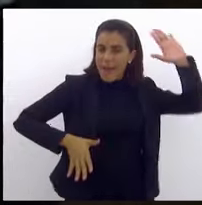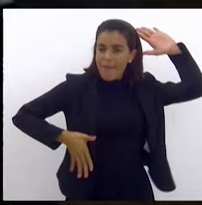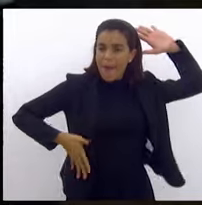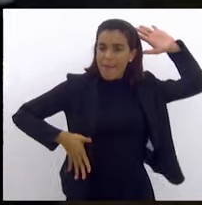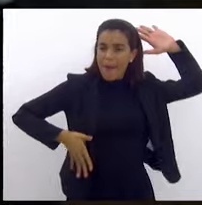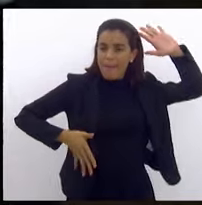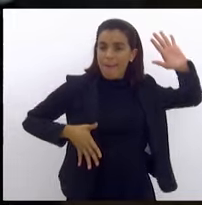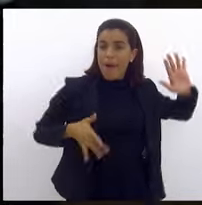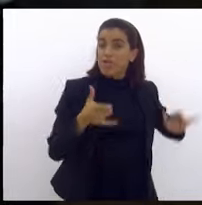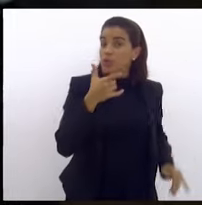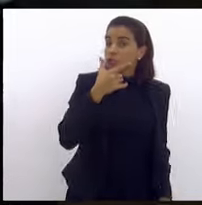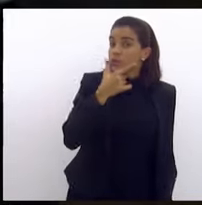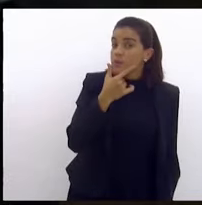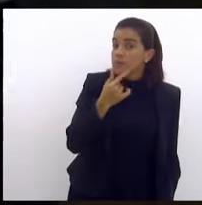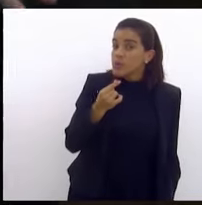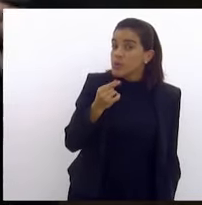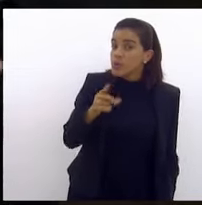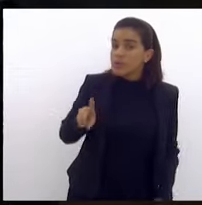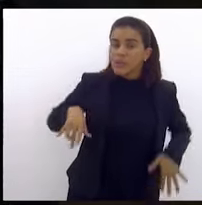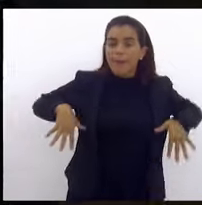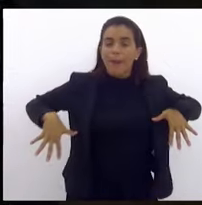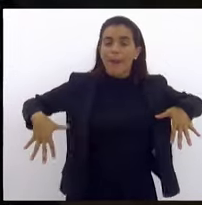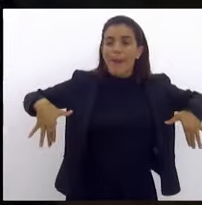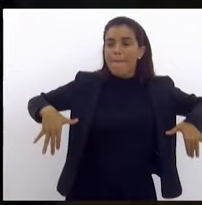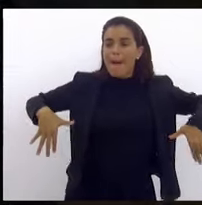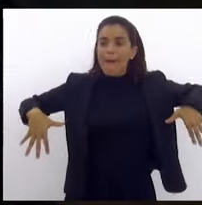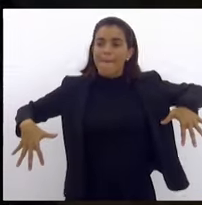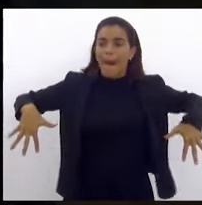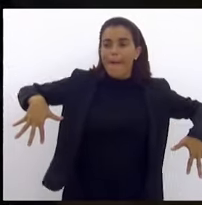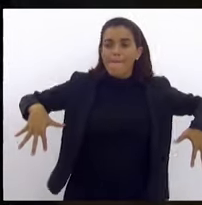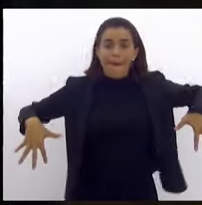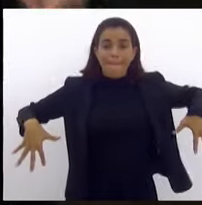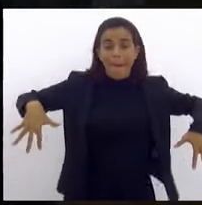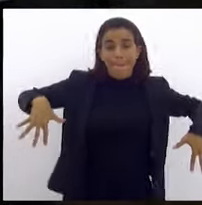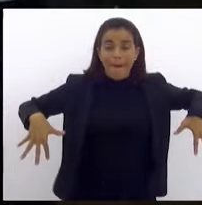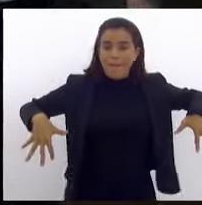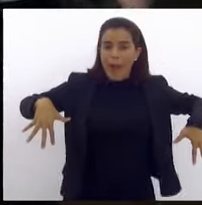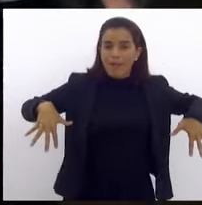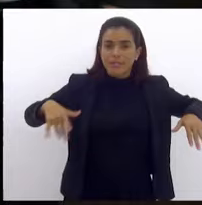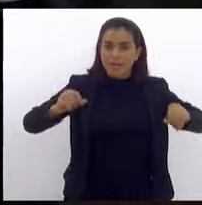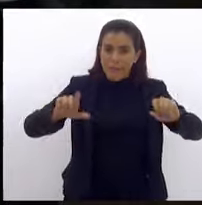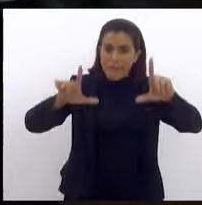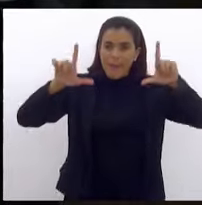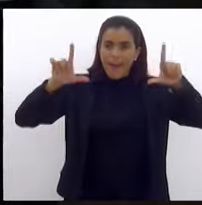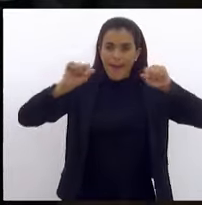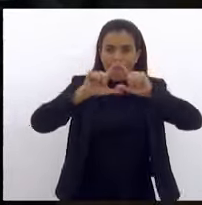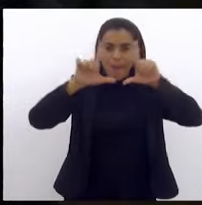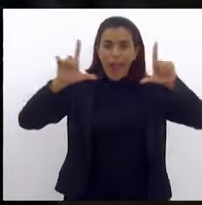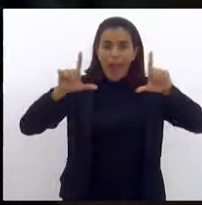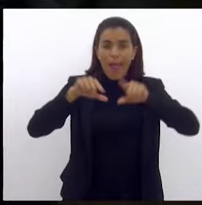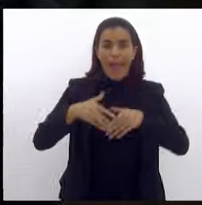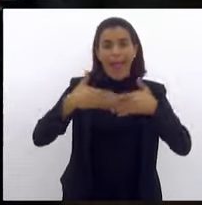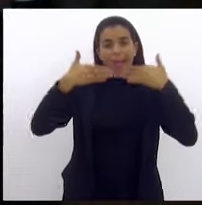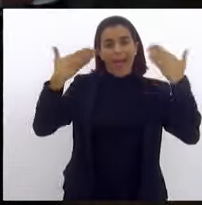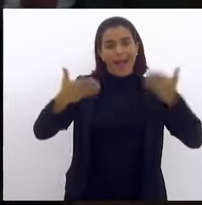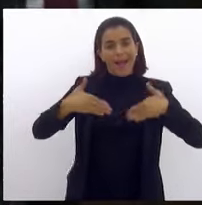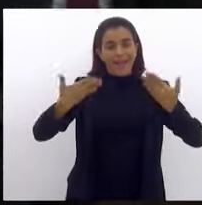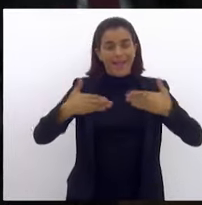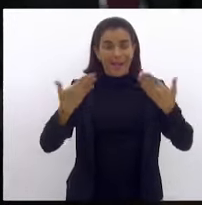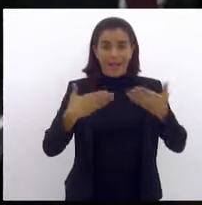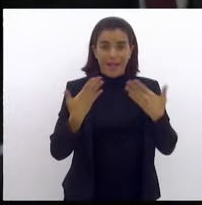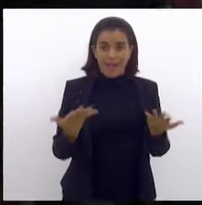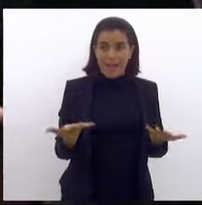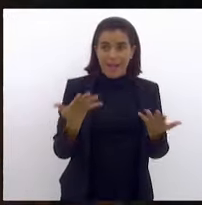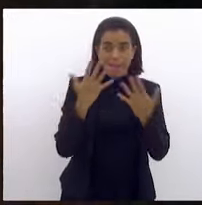dos meninos que sempre o acompanham, levando toda a sua efusividade, a sua alegria, a sua